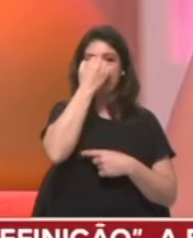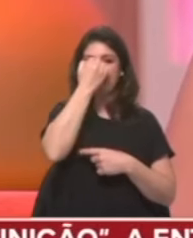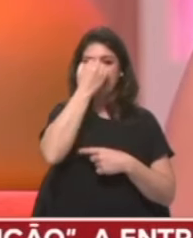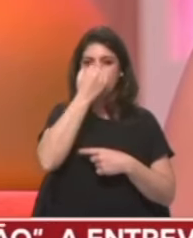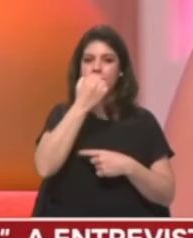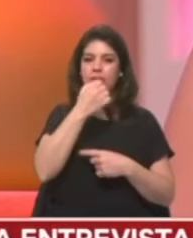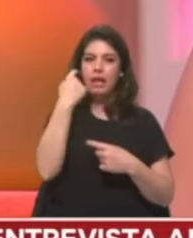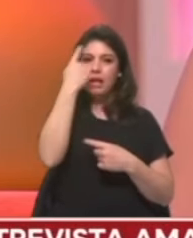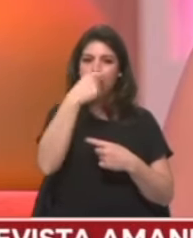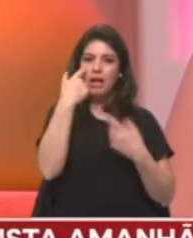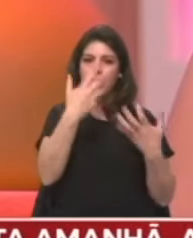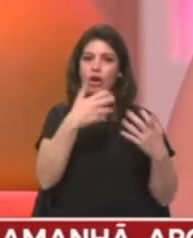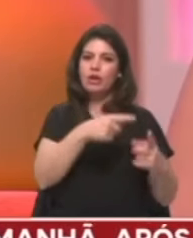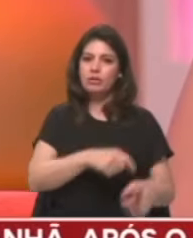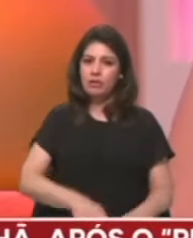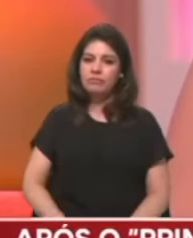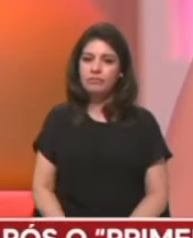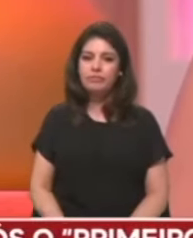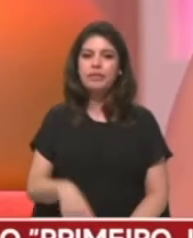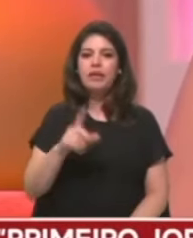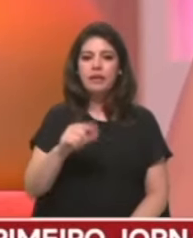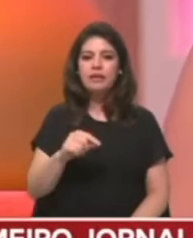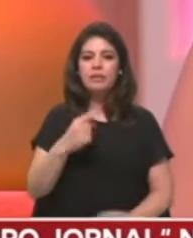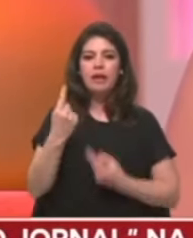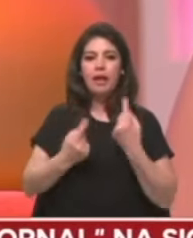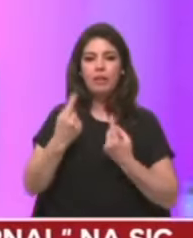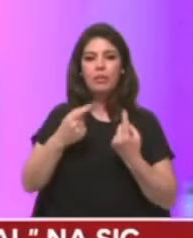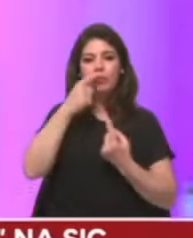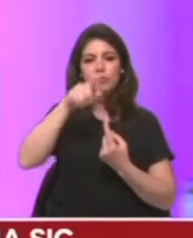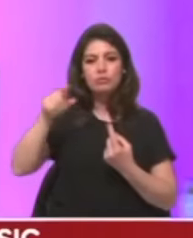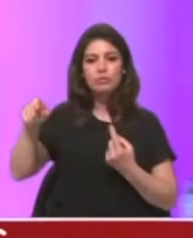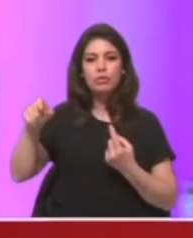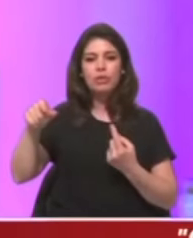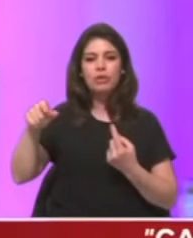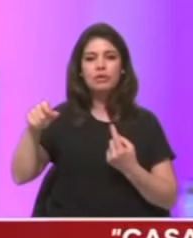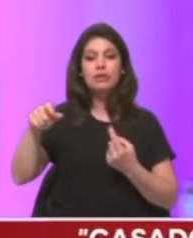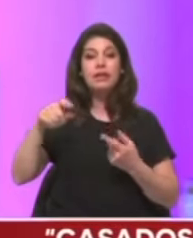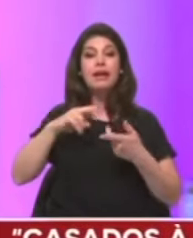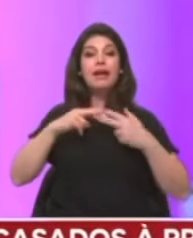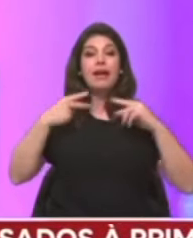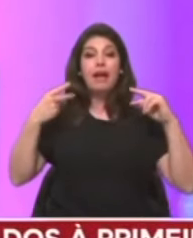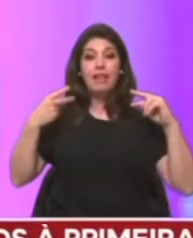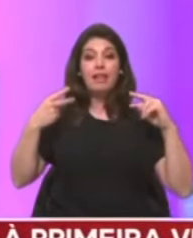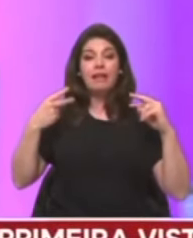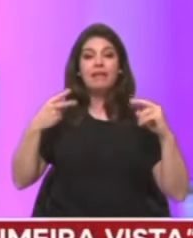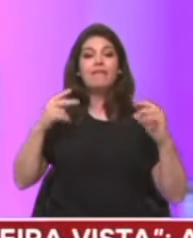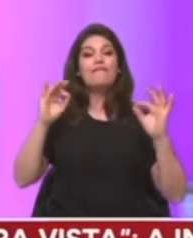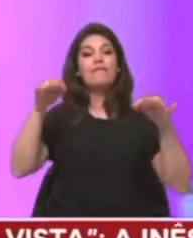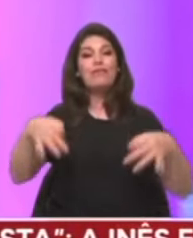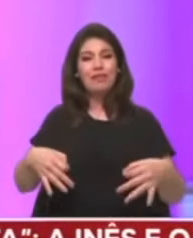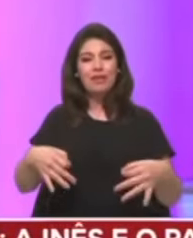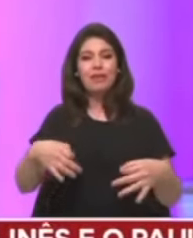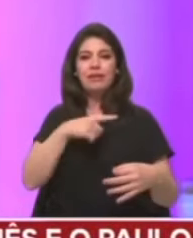algumas pessoas na gala que não a cumprimentaram, pois não? sim. Não, verdade. Isso magoa. Não estava à